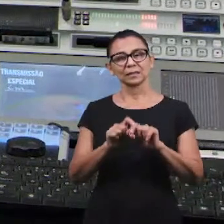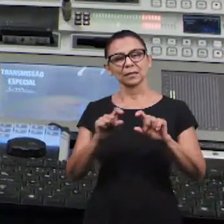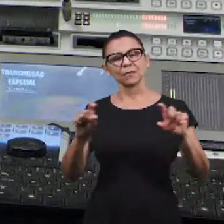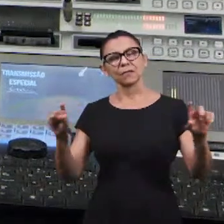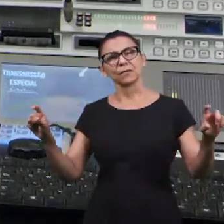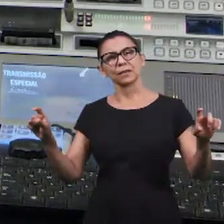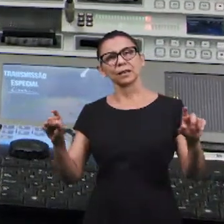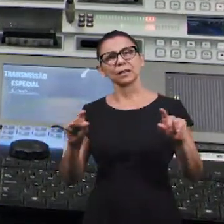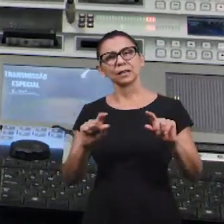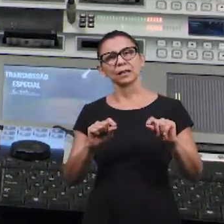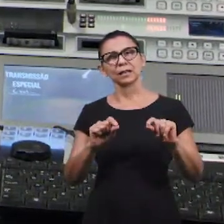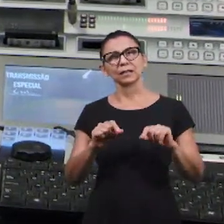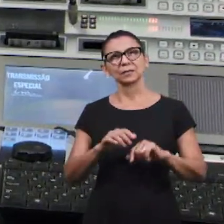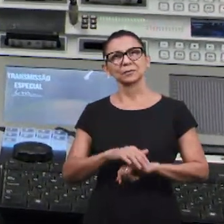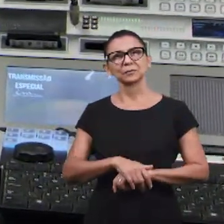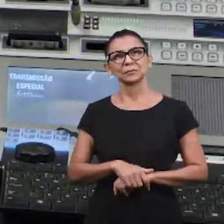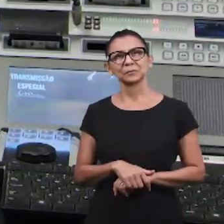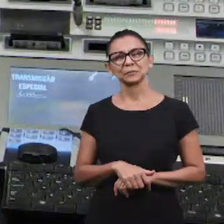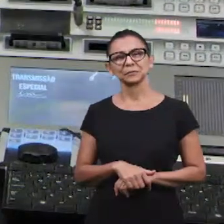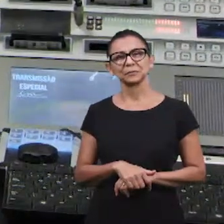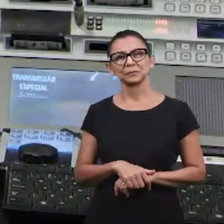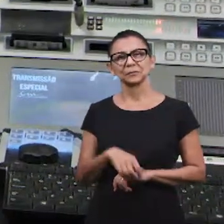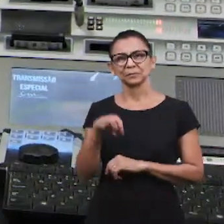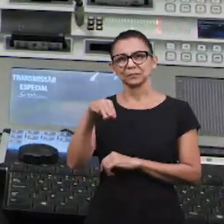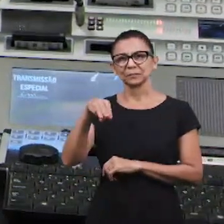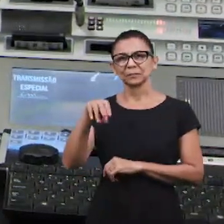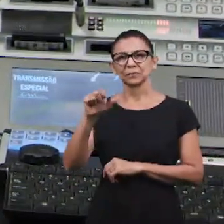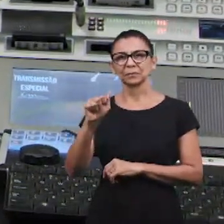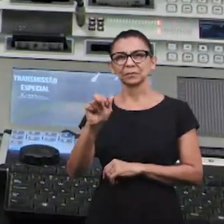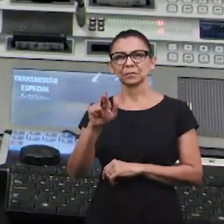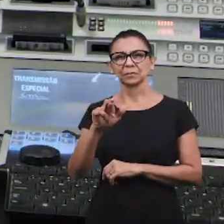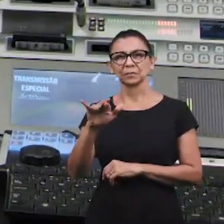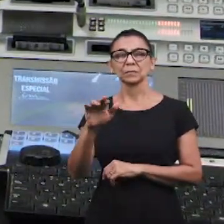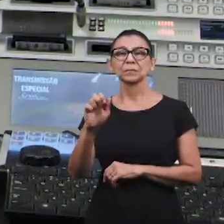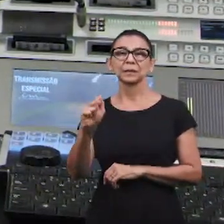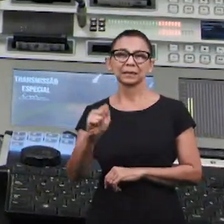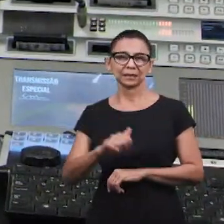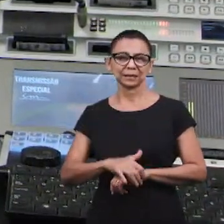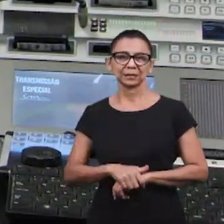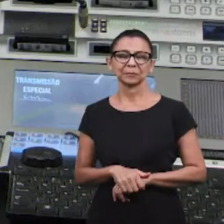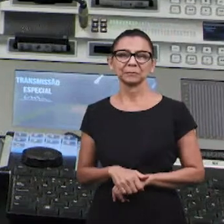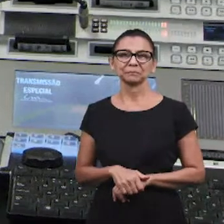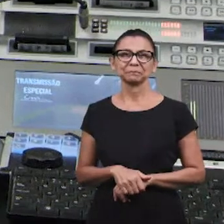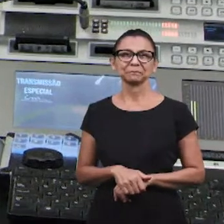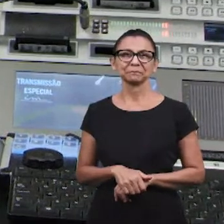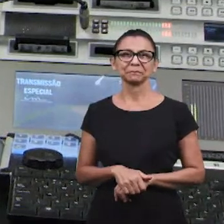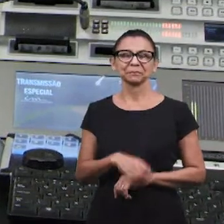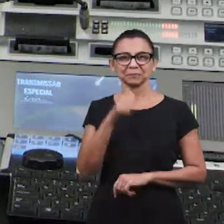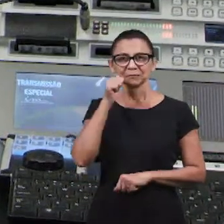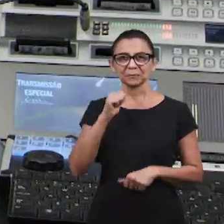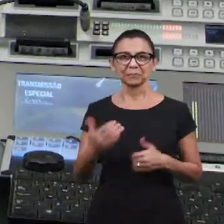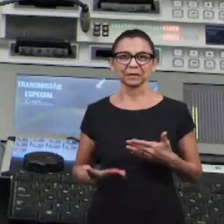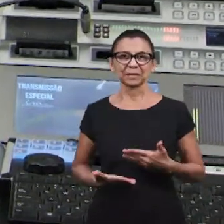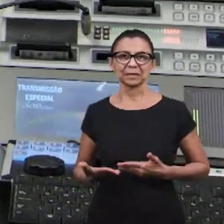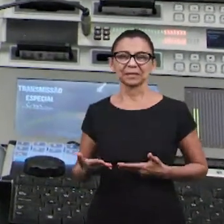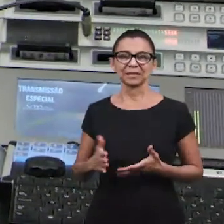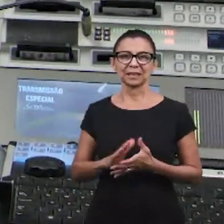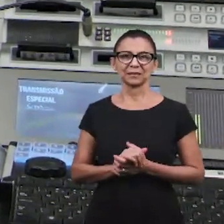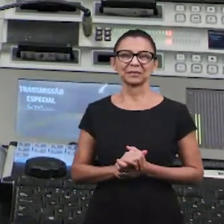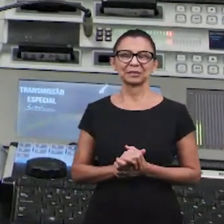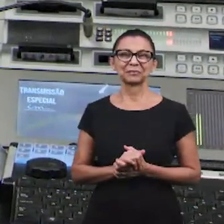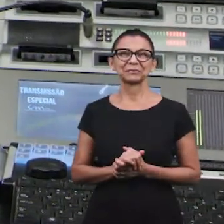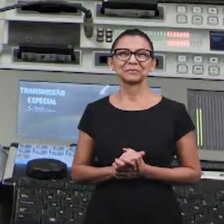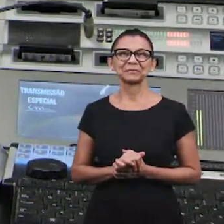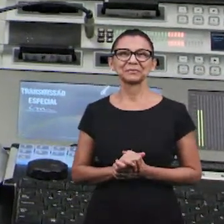a irmã Cicely Maria Vasconcelos Carneiro Gomes. Ela é da igreja de Sobradinho,